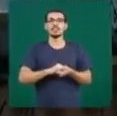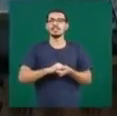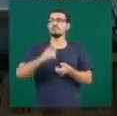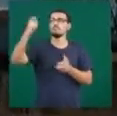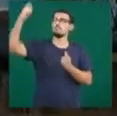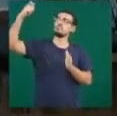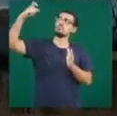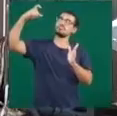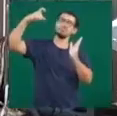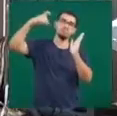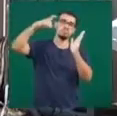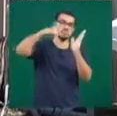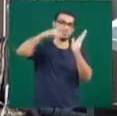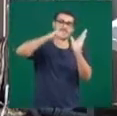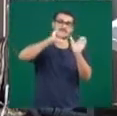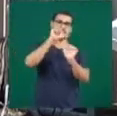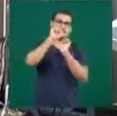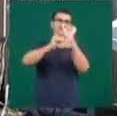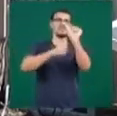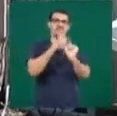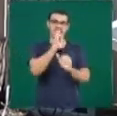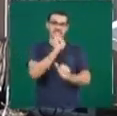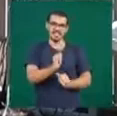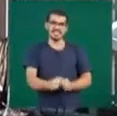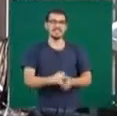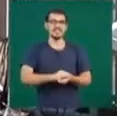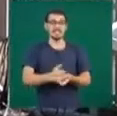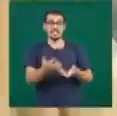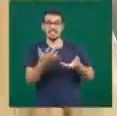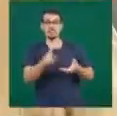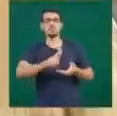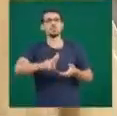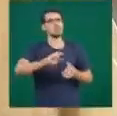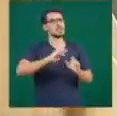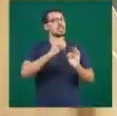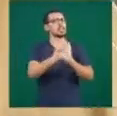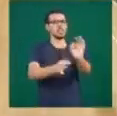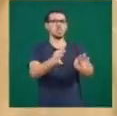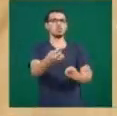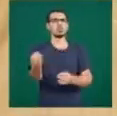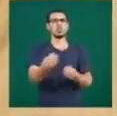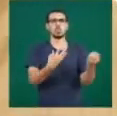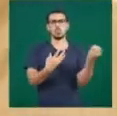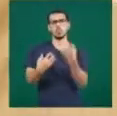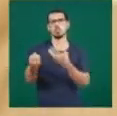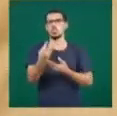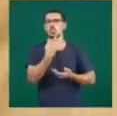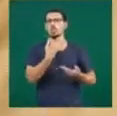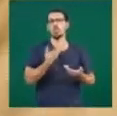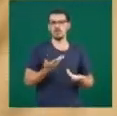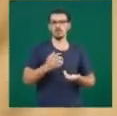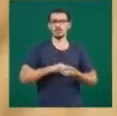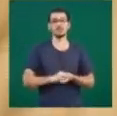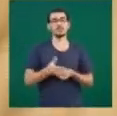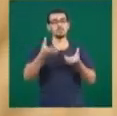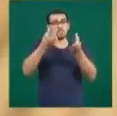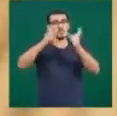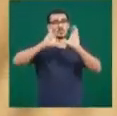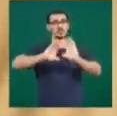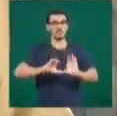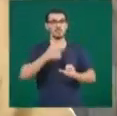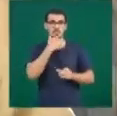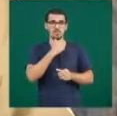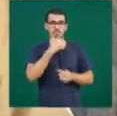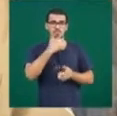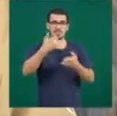a energia solar em elétrica, aproveitando as novas tecnologias. O coordenador do projeto conta que as atividades começaram em